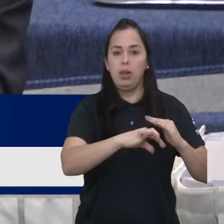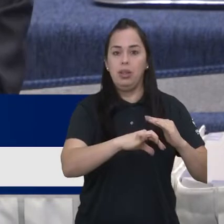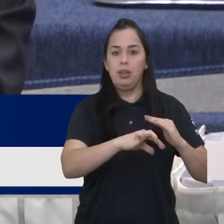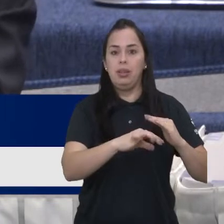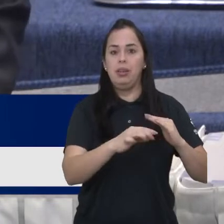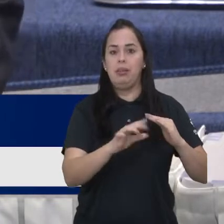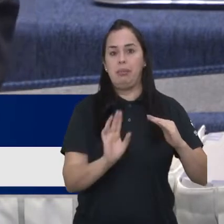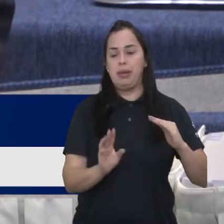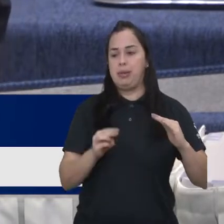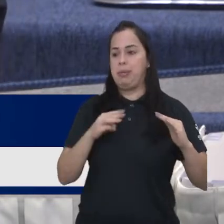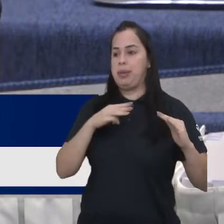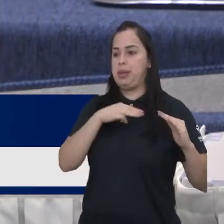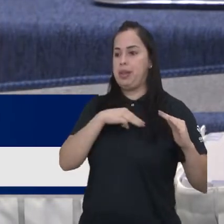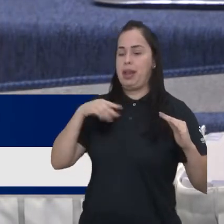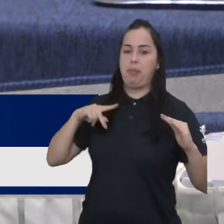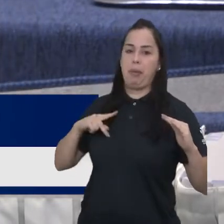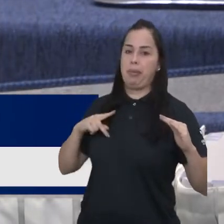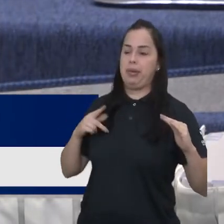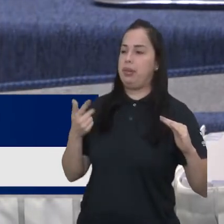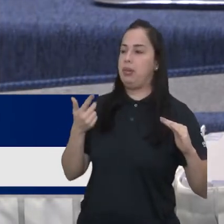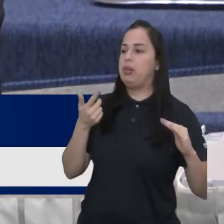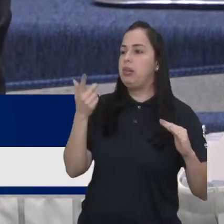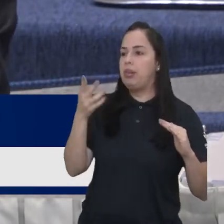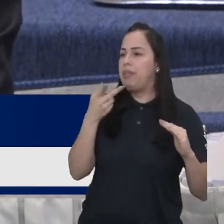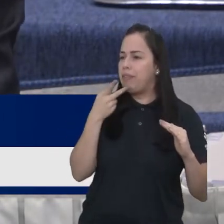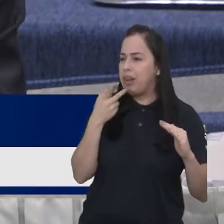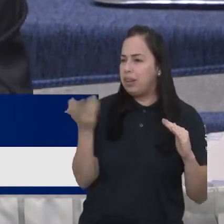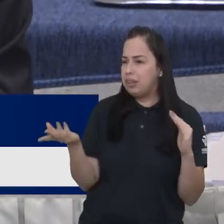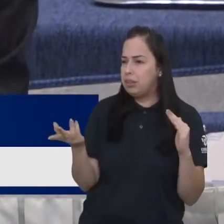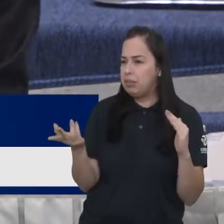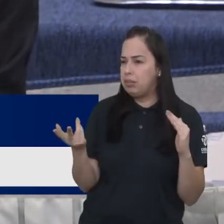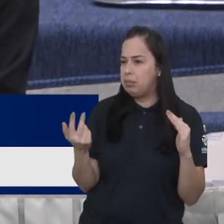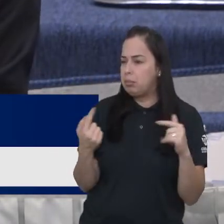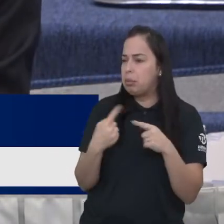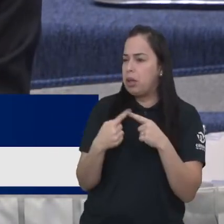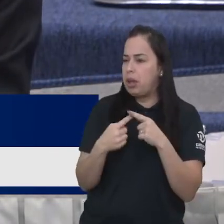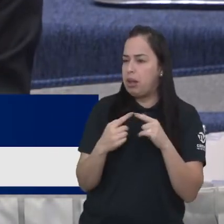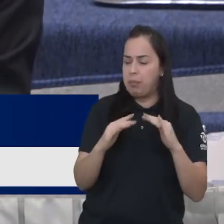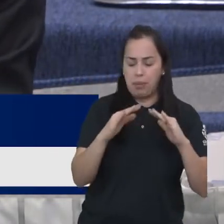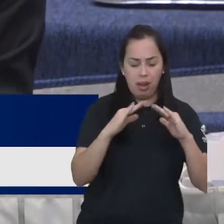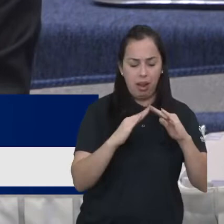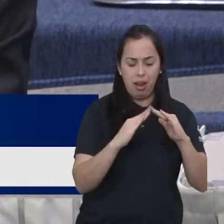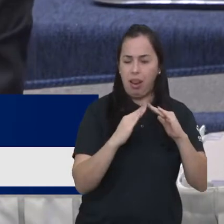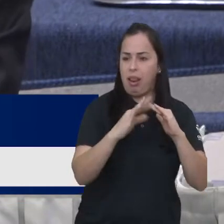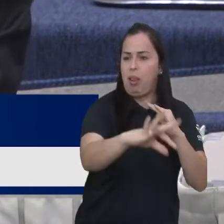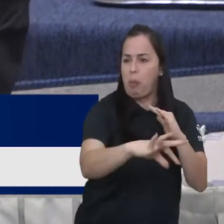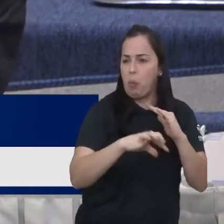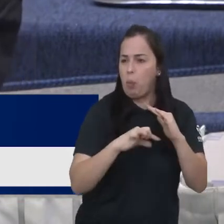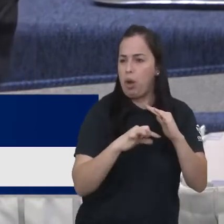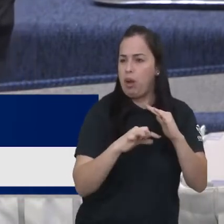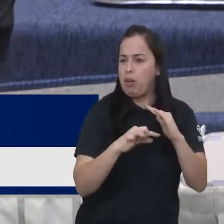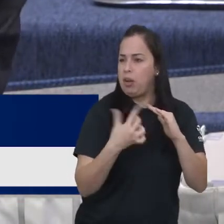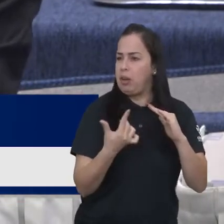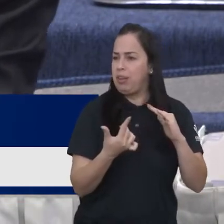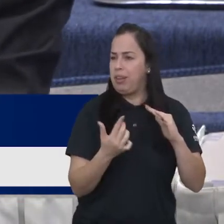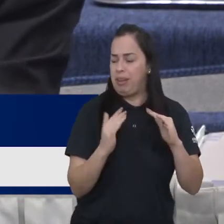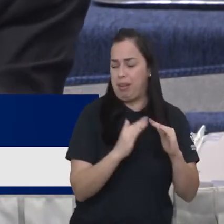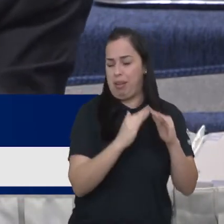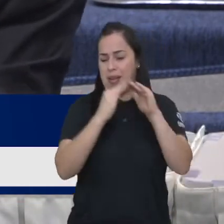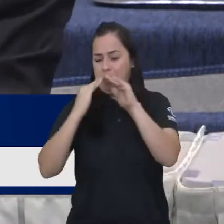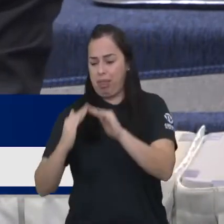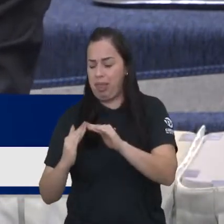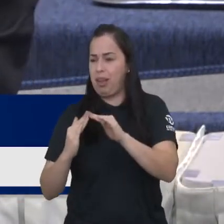Não pode que o Ministério Público não deixe. Aí, o senhor promotor, o senhor não deixa ligar a água? Quer dizer, ele vai puxar a água do vizinho,